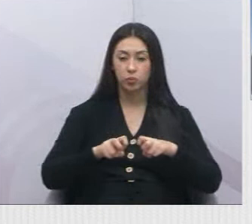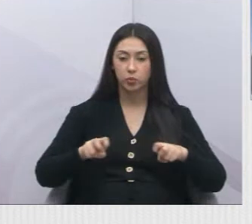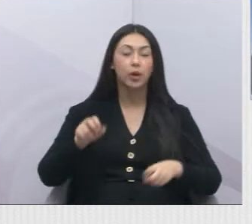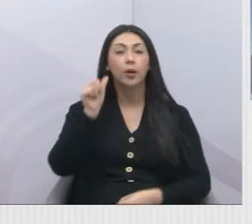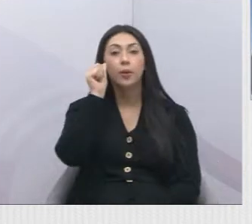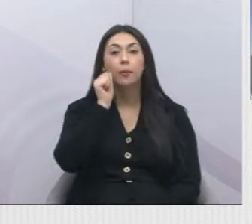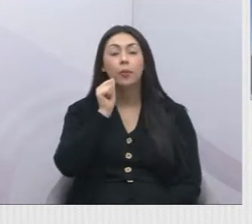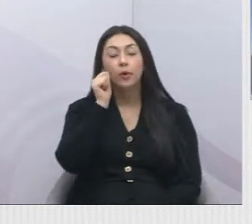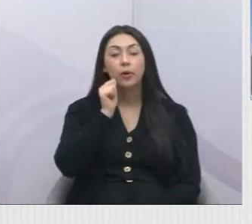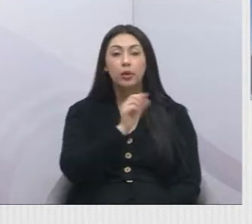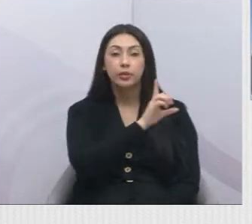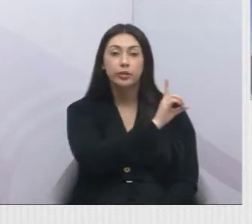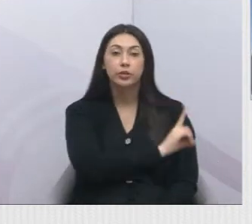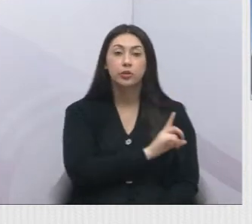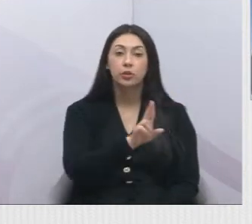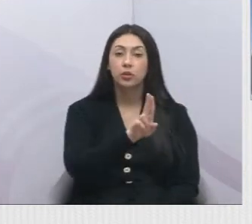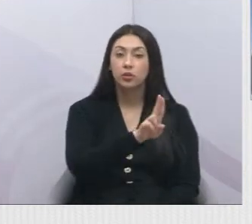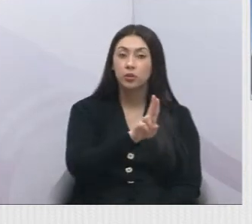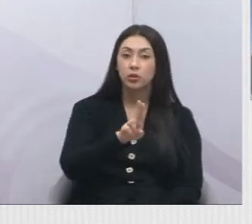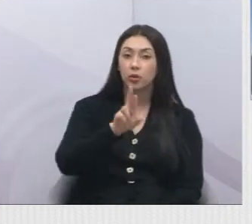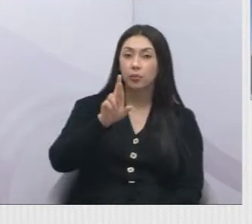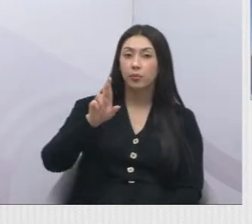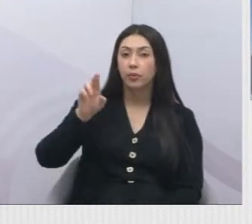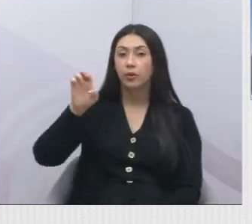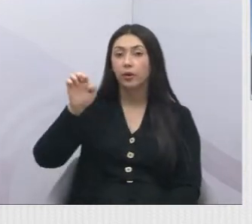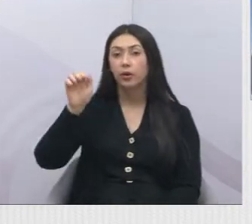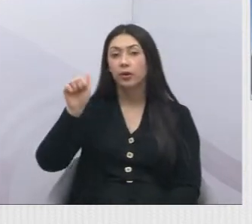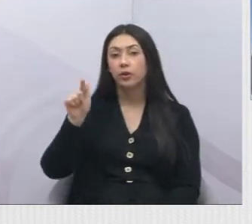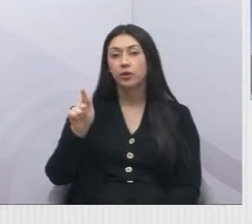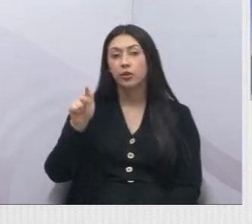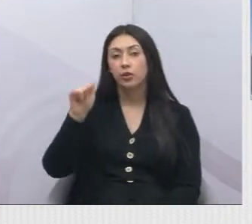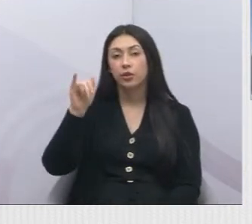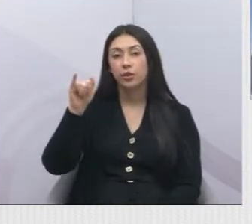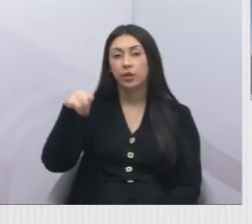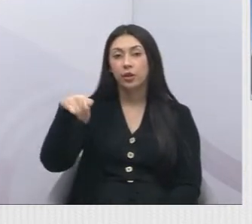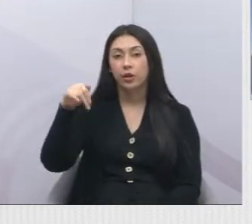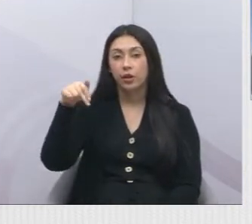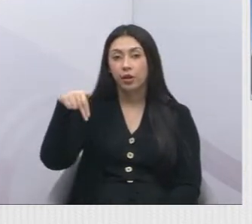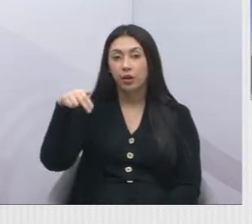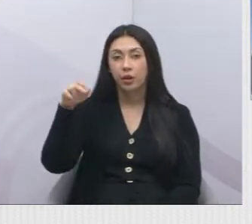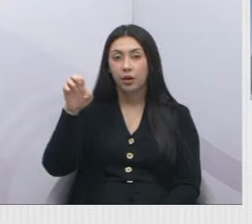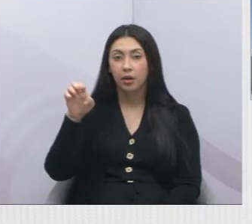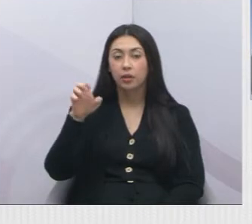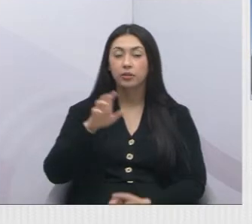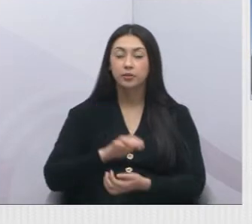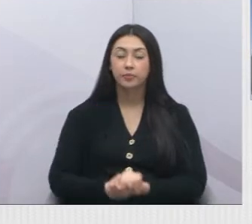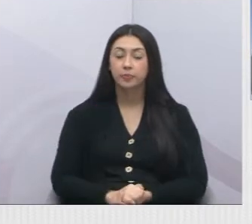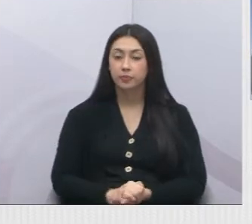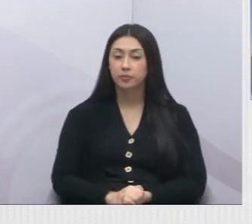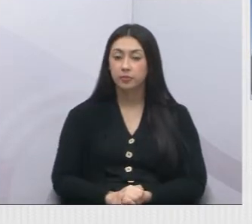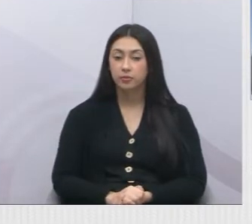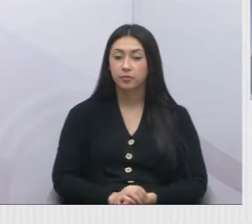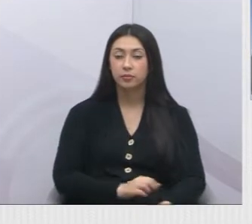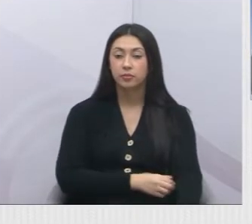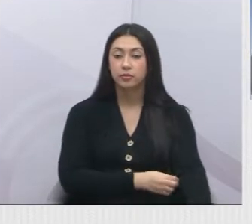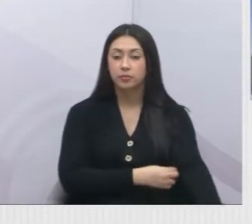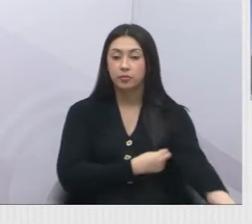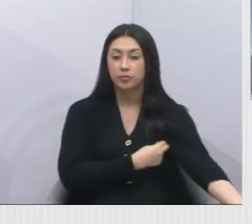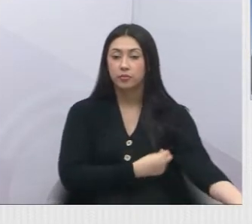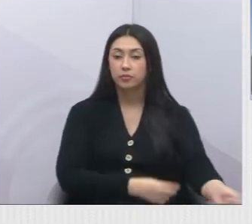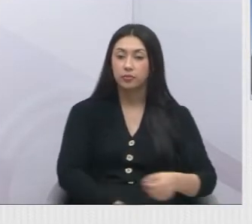uma coordenação imensa lá. Lá, para vocês terem uma ideia, pode pôr a